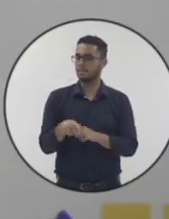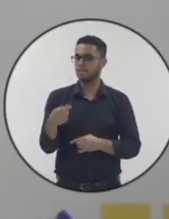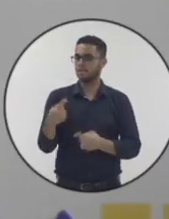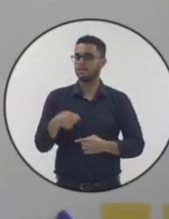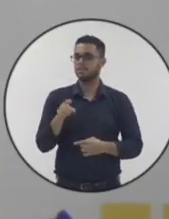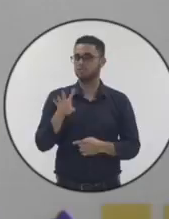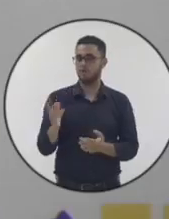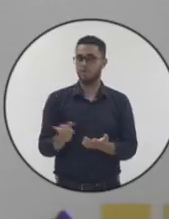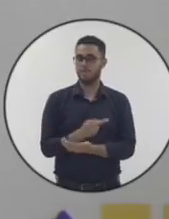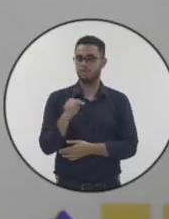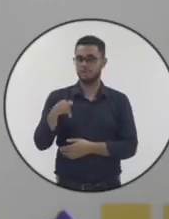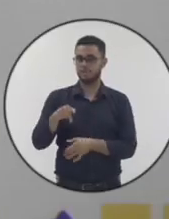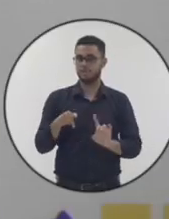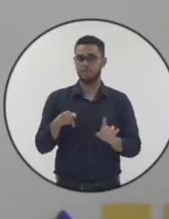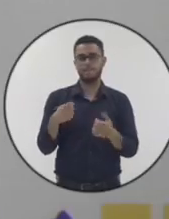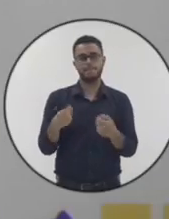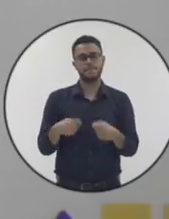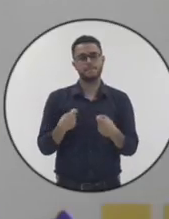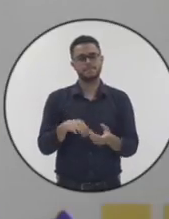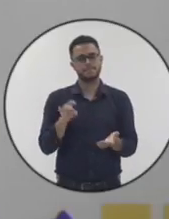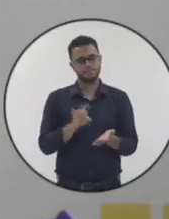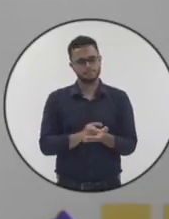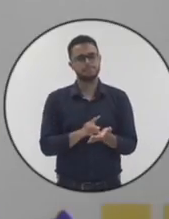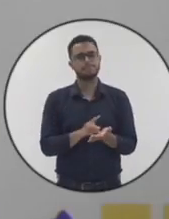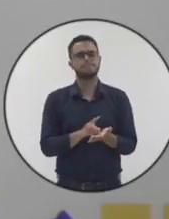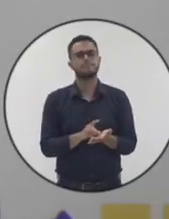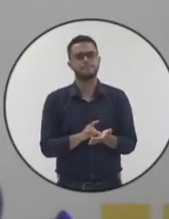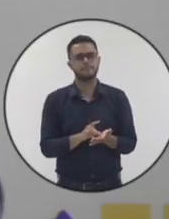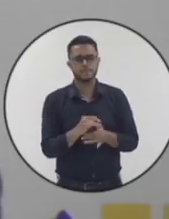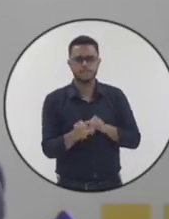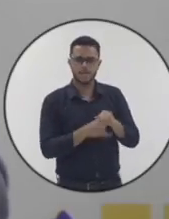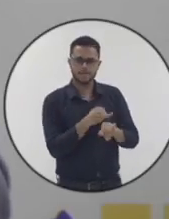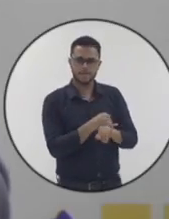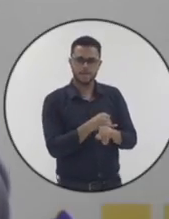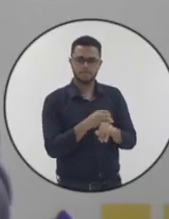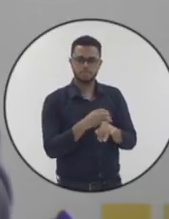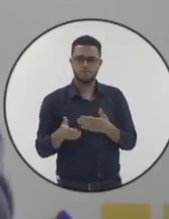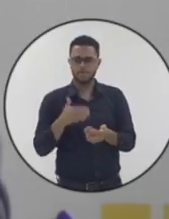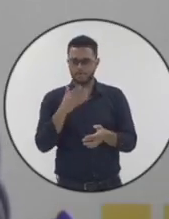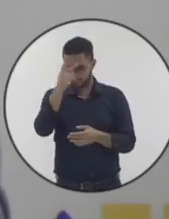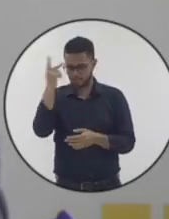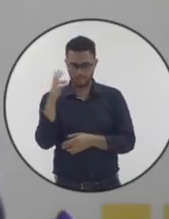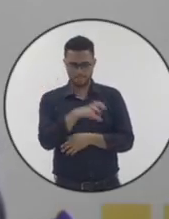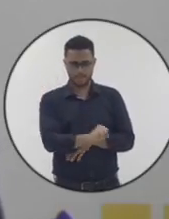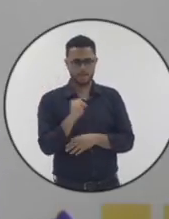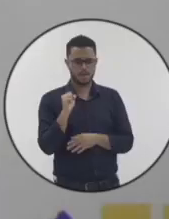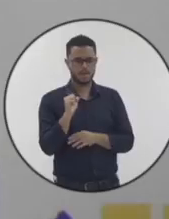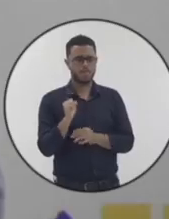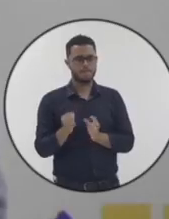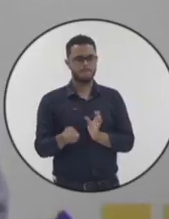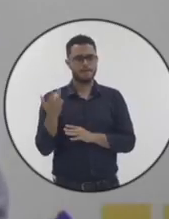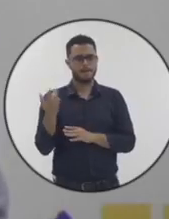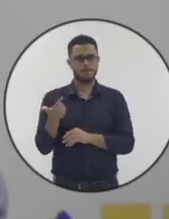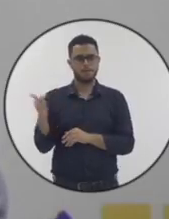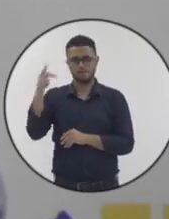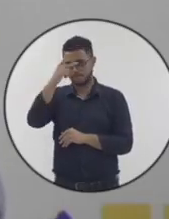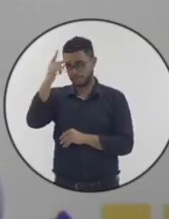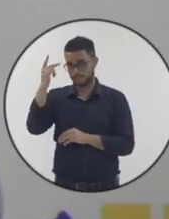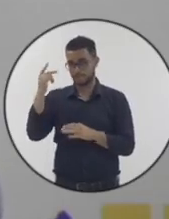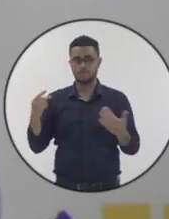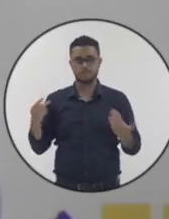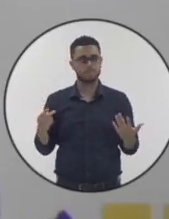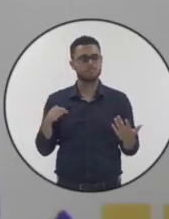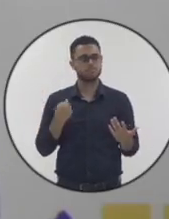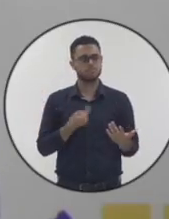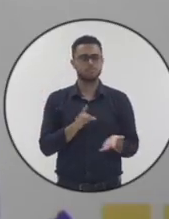aqui. Ele tem que ficar materializado na rede e que essa rede ela possa ser acessada por muitas e muitas outras pessoas. O nosso